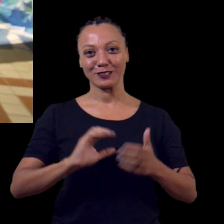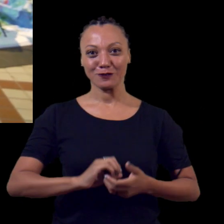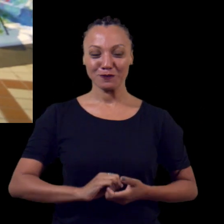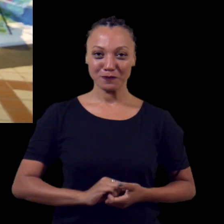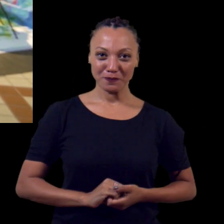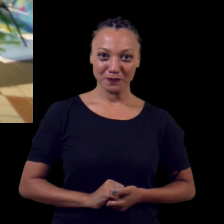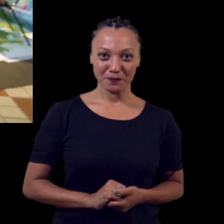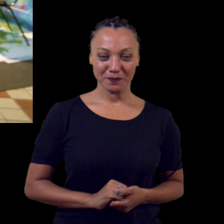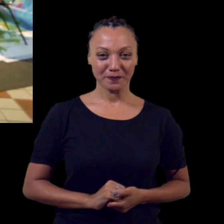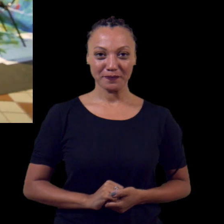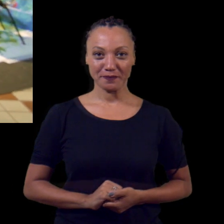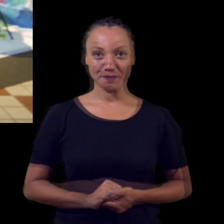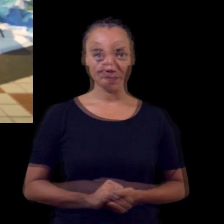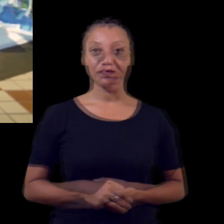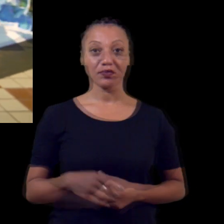liberdade.